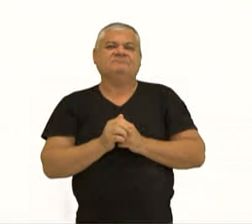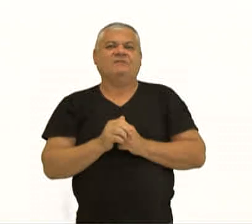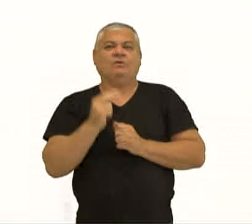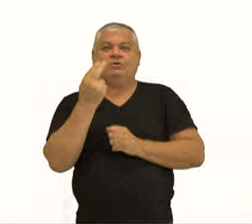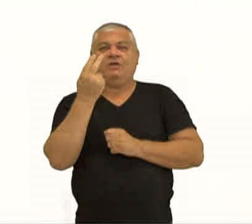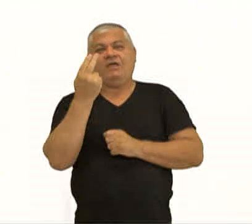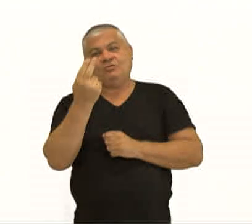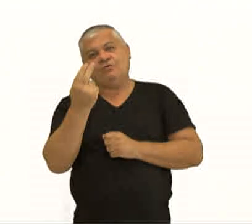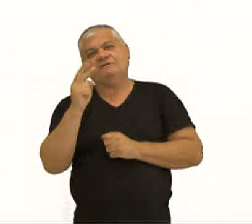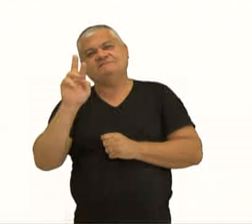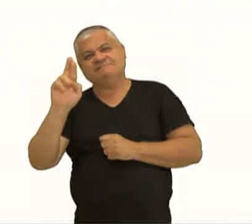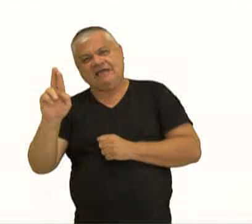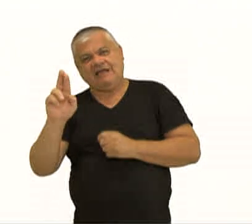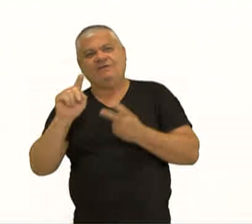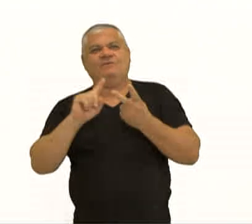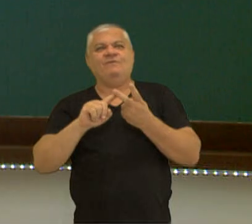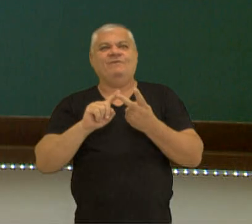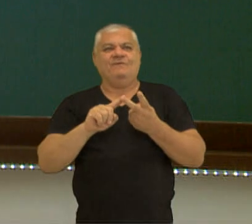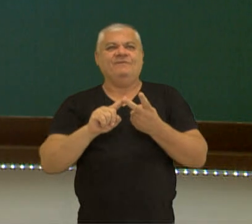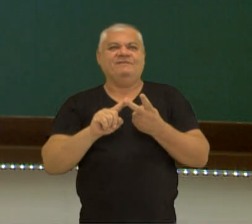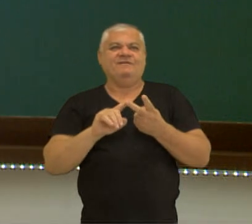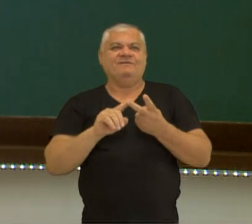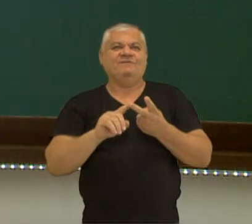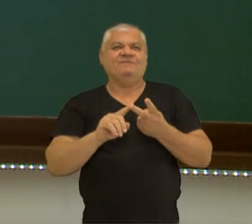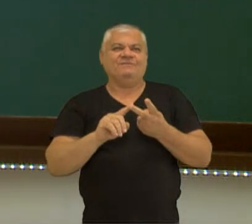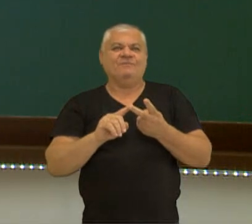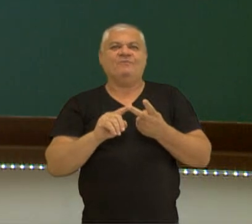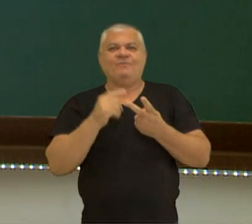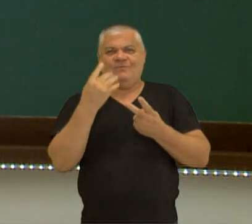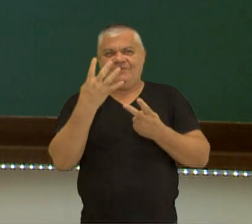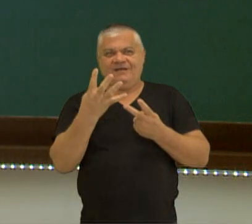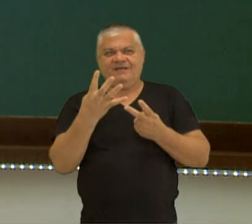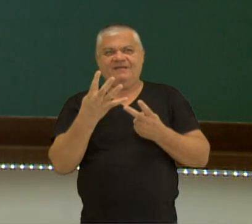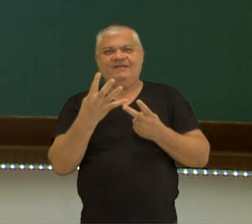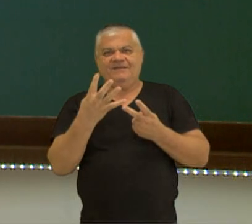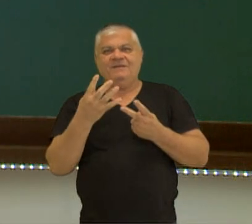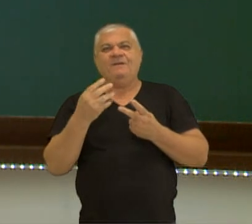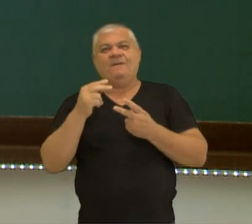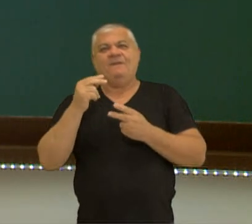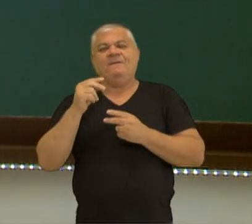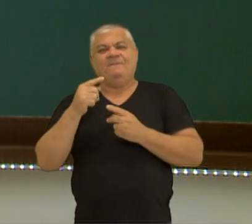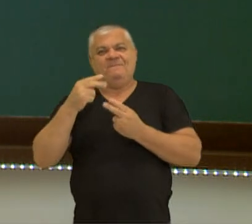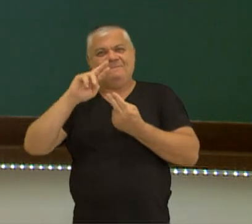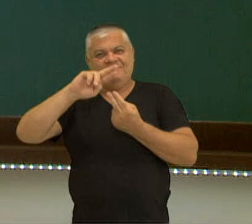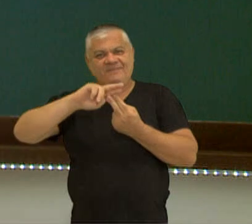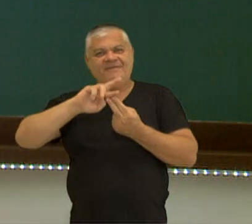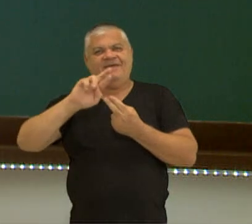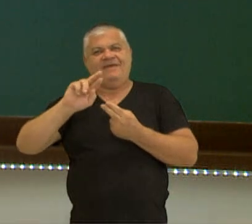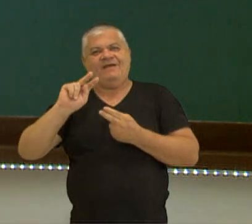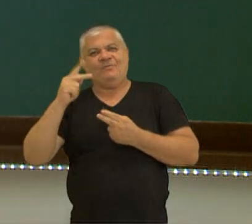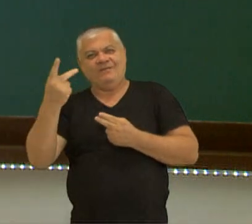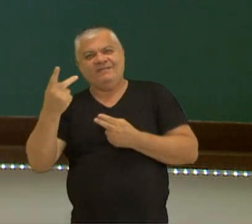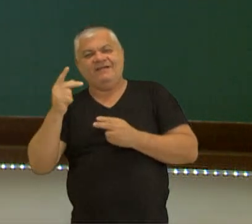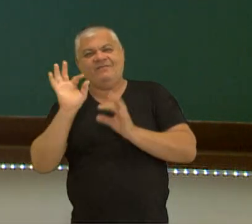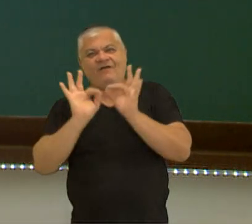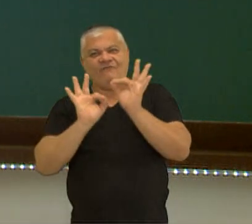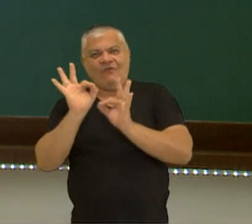que raio vezes raio vai dar raio ao quadrado, 2 vezes 2, 4 pi r ao quadrado, que seria a